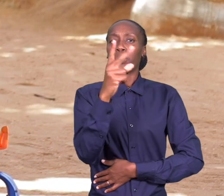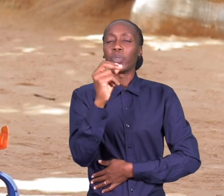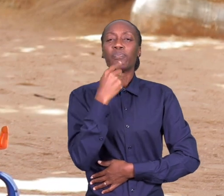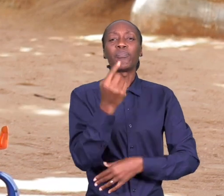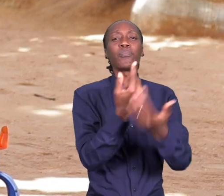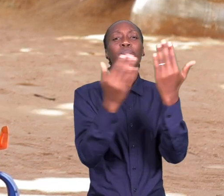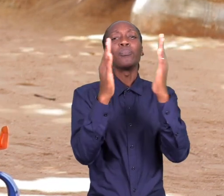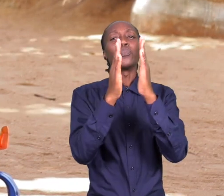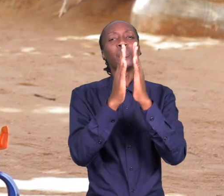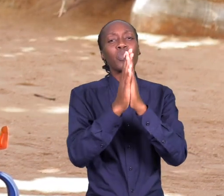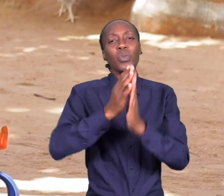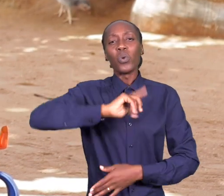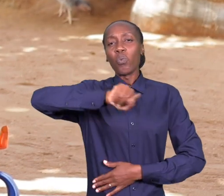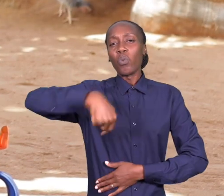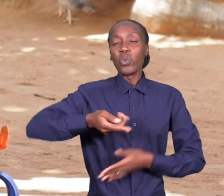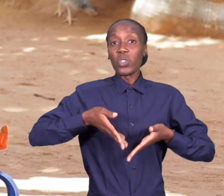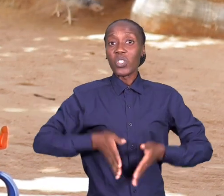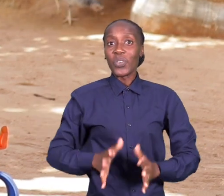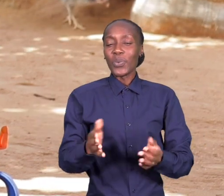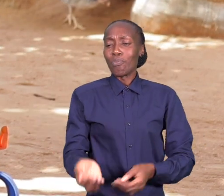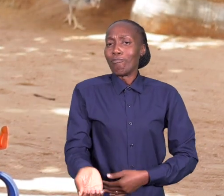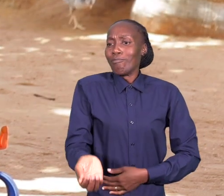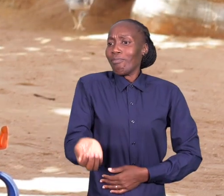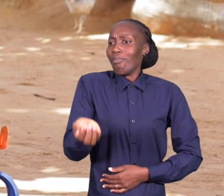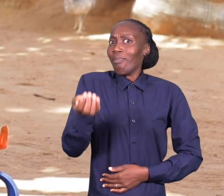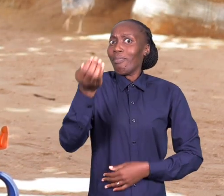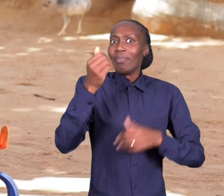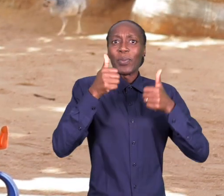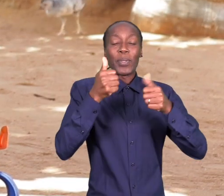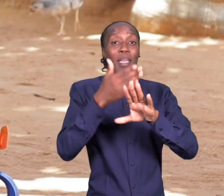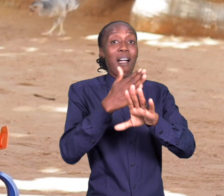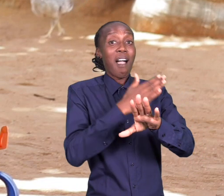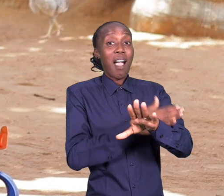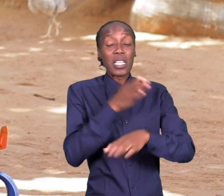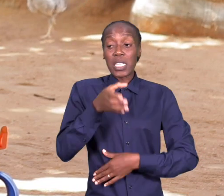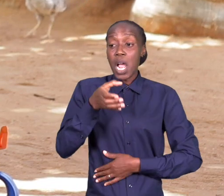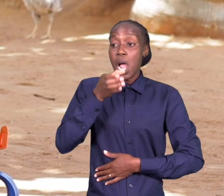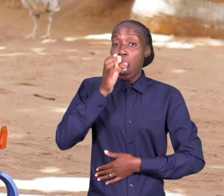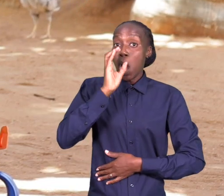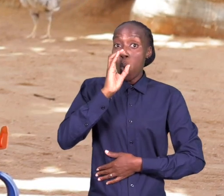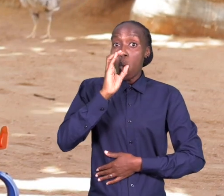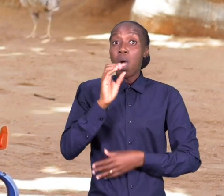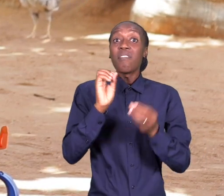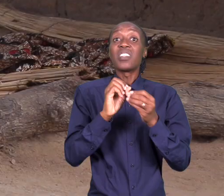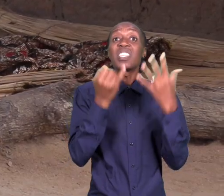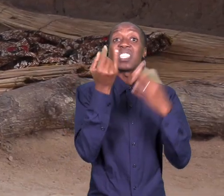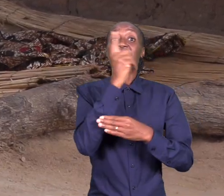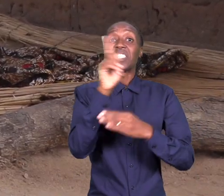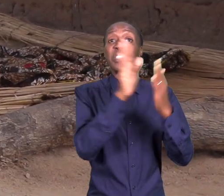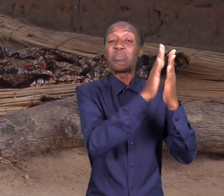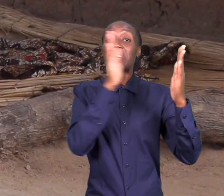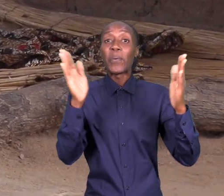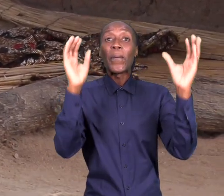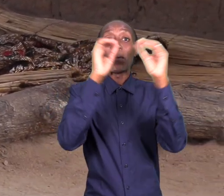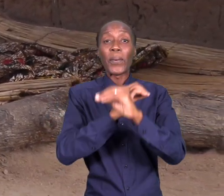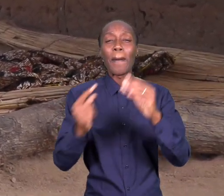em 2020, agradecemos porque nossos filhos estão a crescer bem. Antes, quando bebiam água, sem